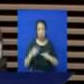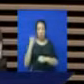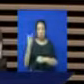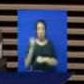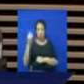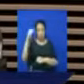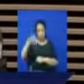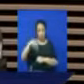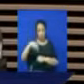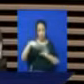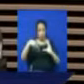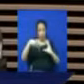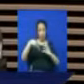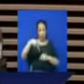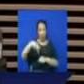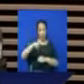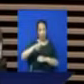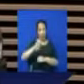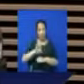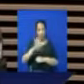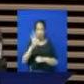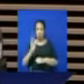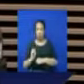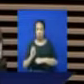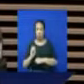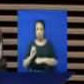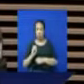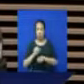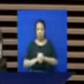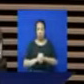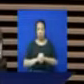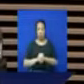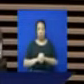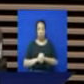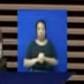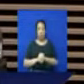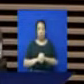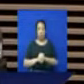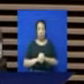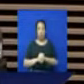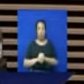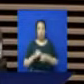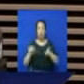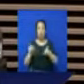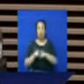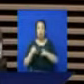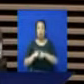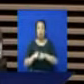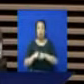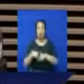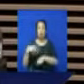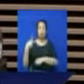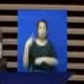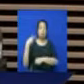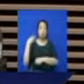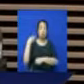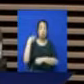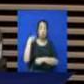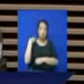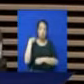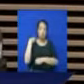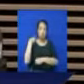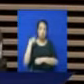O Preto, né, nós chamamos lá na igreja de Preto, o Dimar Macia Marins, e também o Dirley Greg, né, que